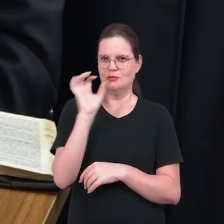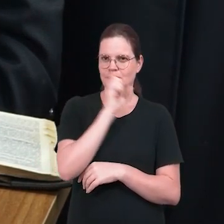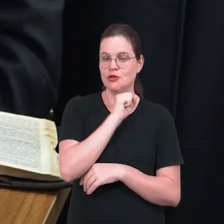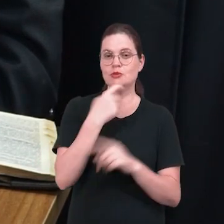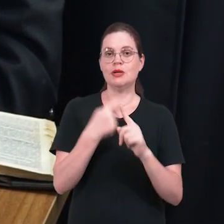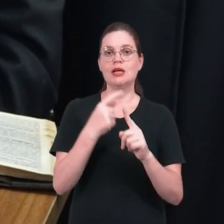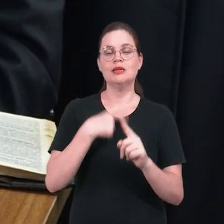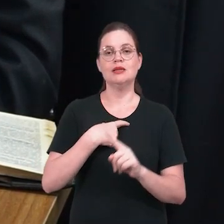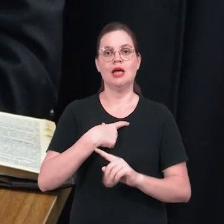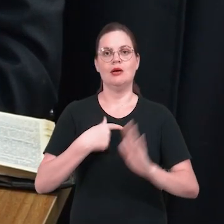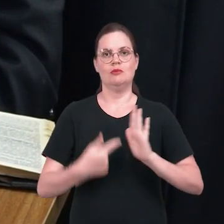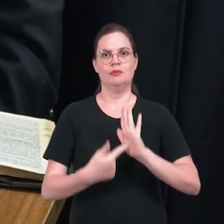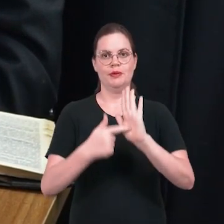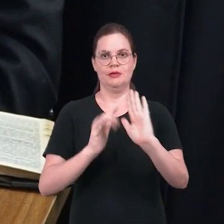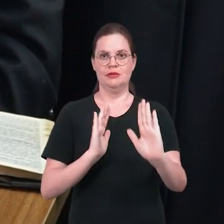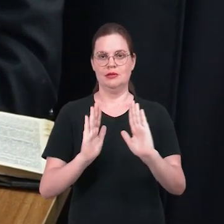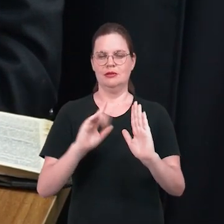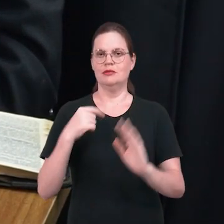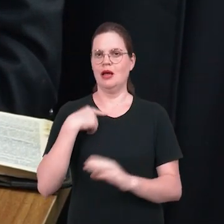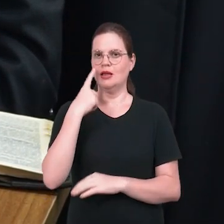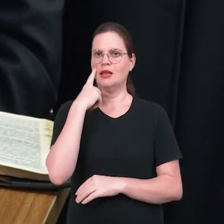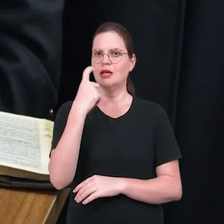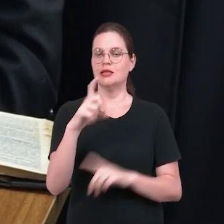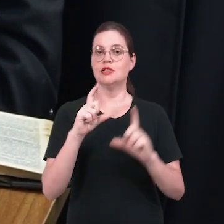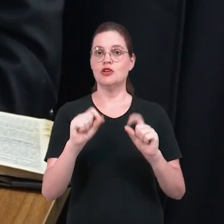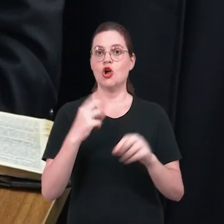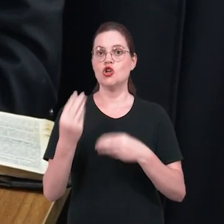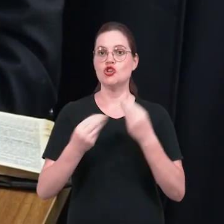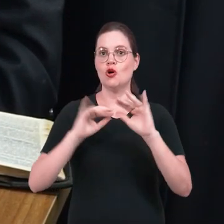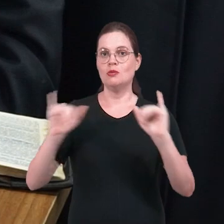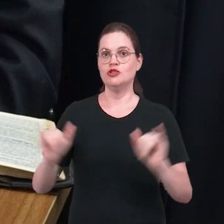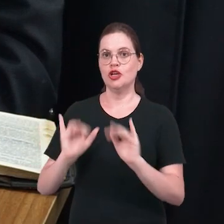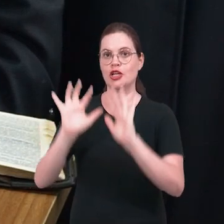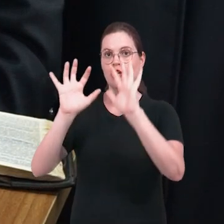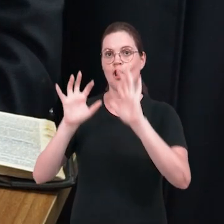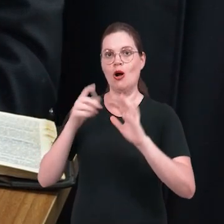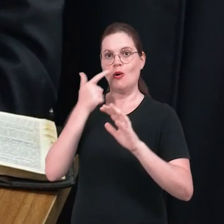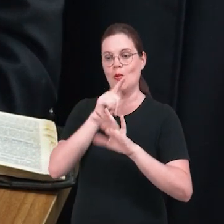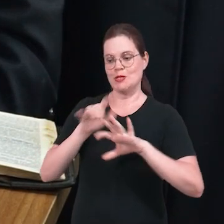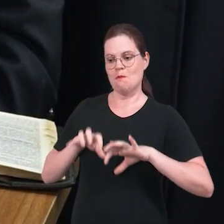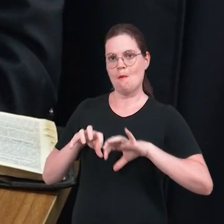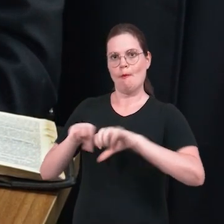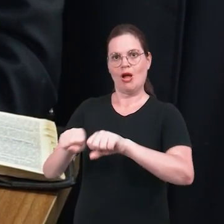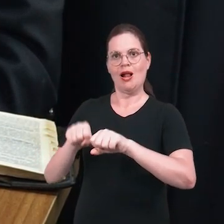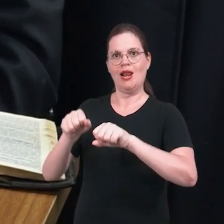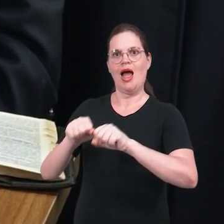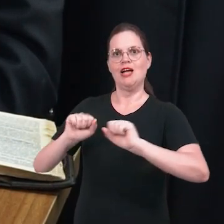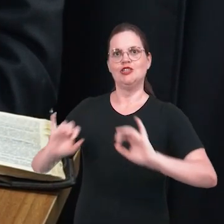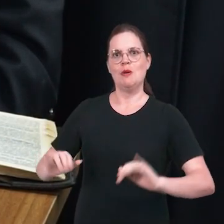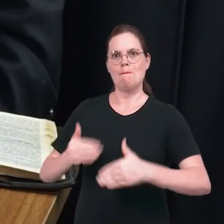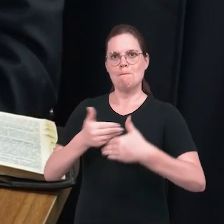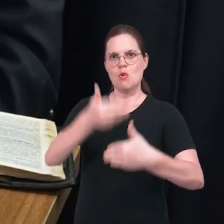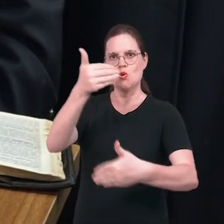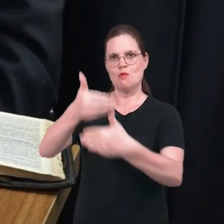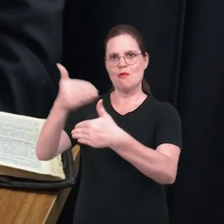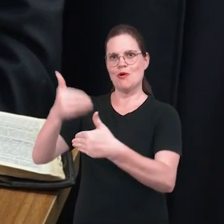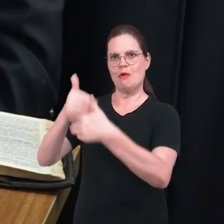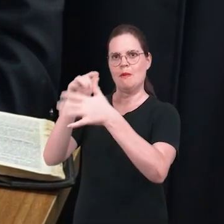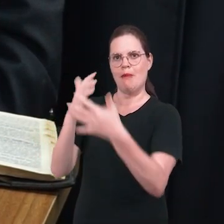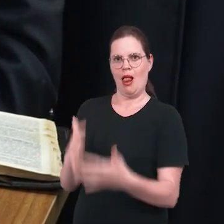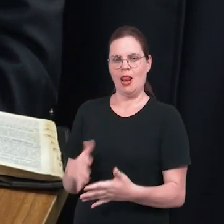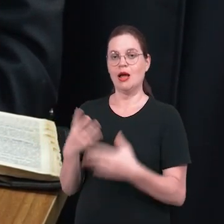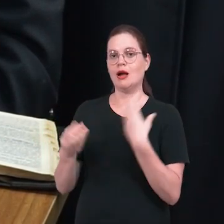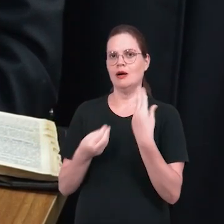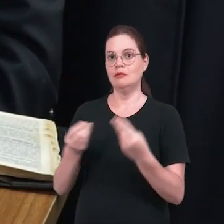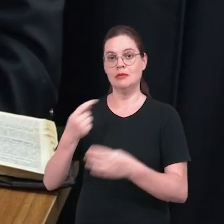passagem muito interessante, que foi a conquista de Jericó. A conquista de Jericó é